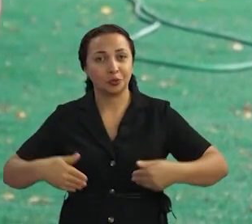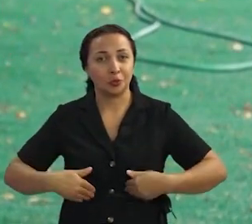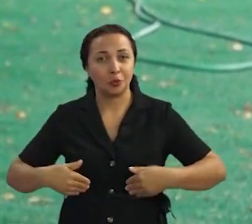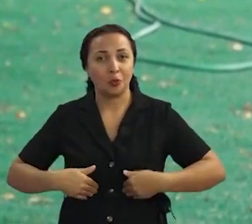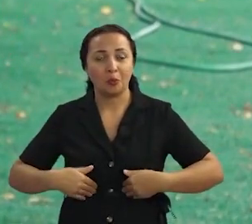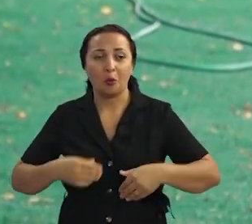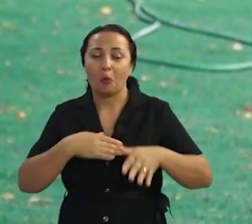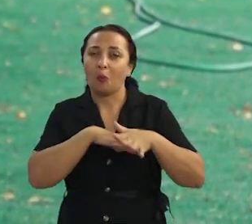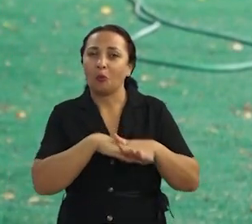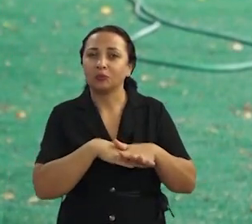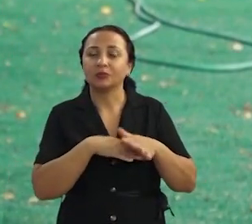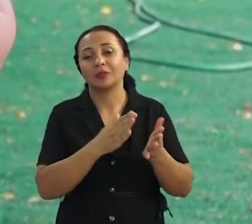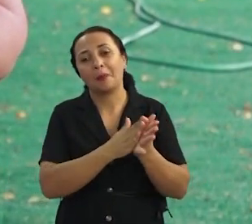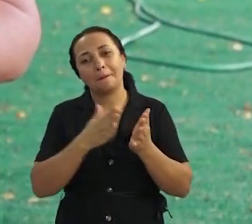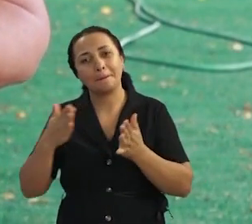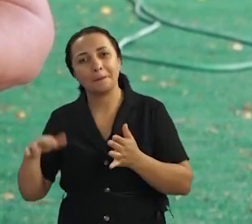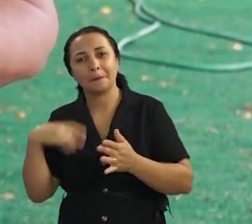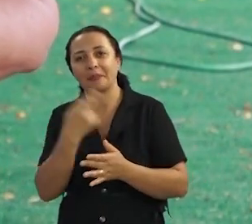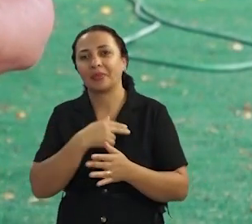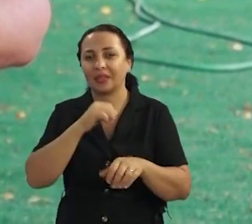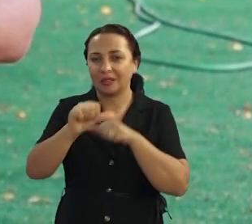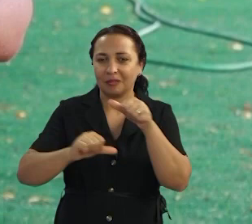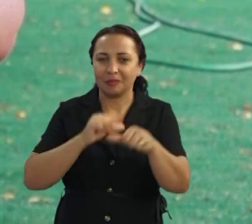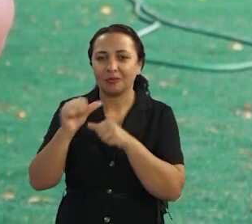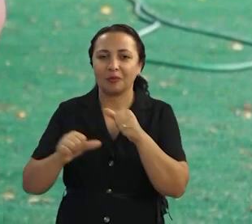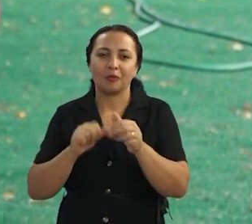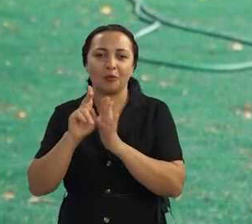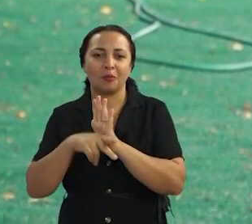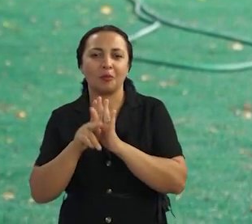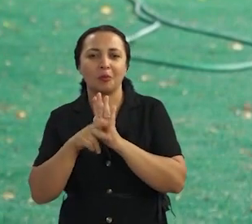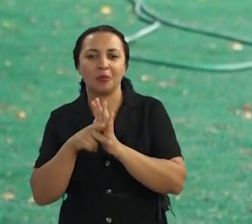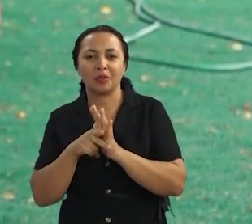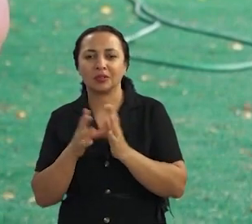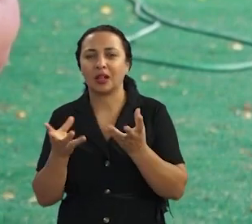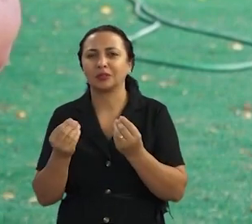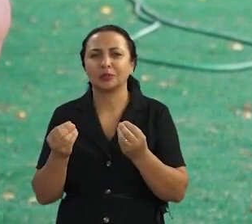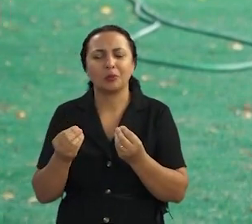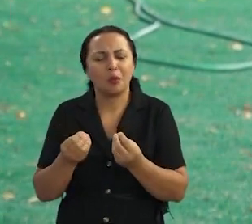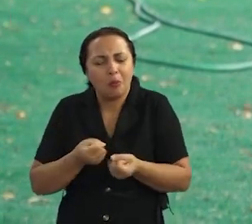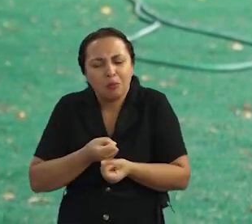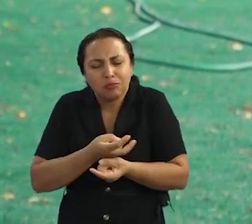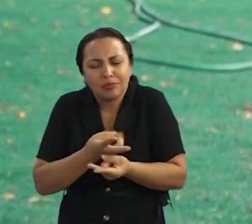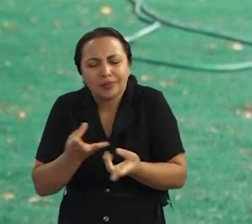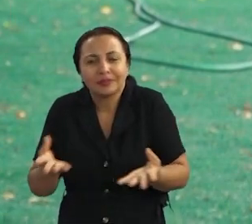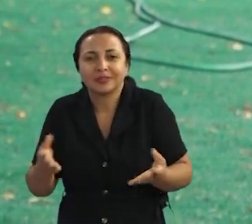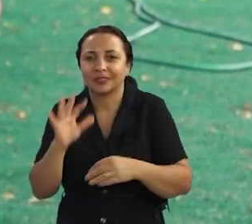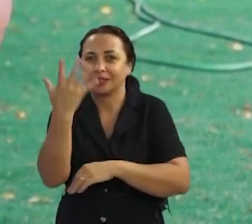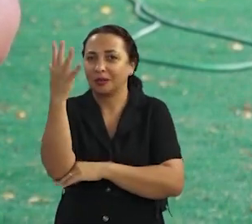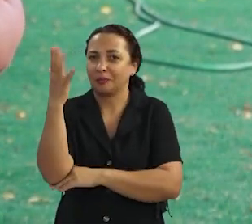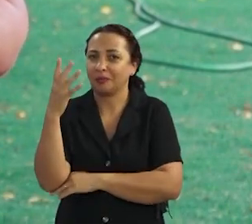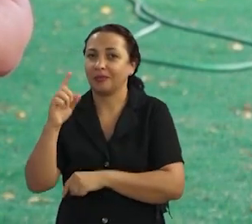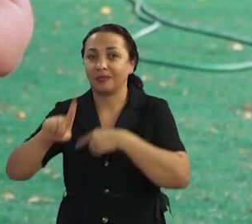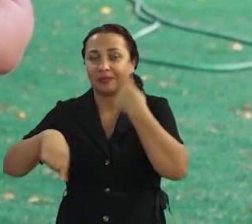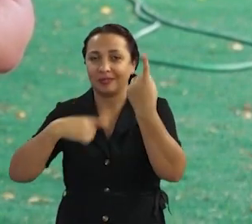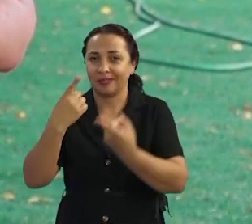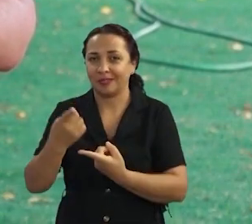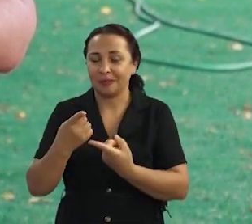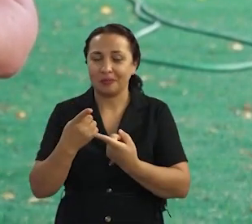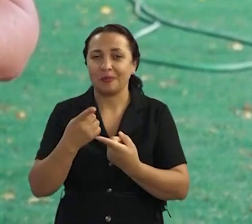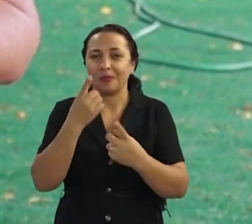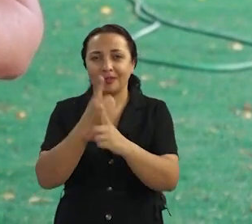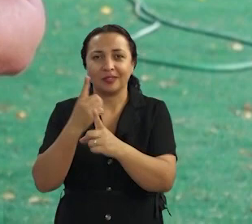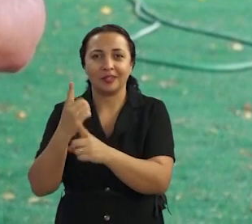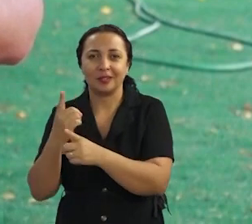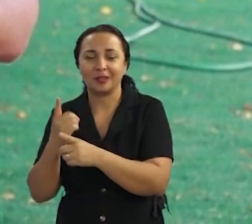a fome oculta. Então, a partir disso, nós desenvolvemos um projeto de multiplicação dessa planta e após